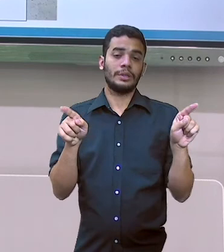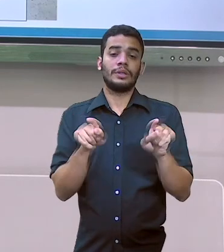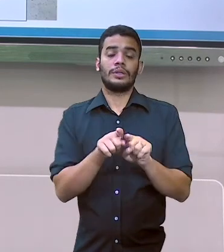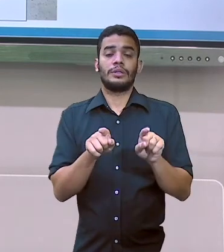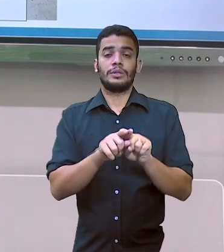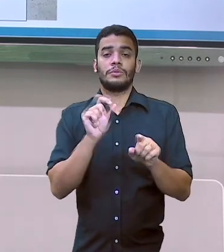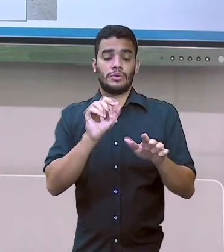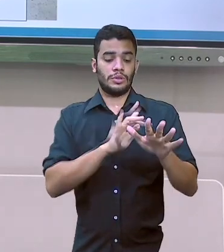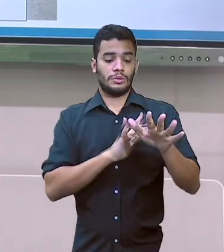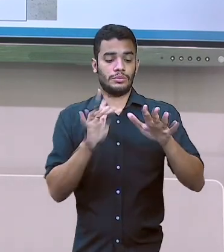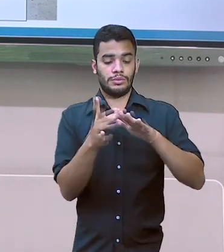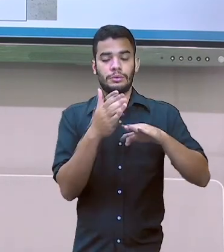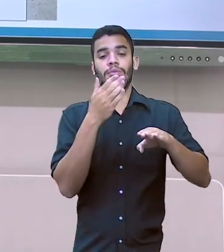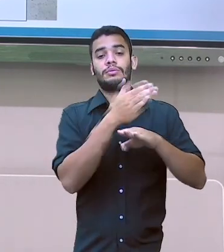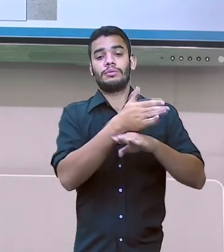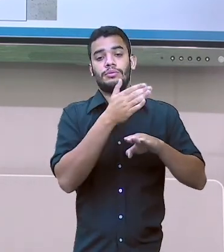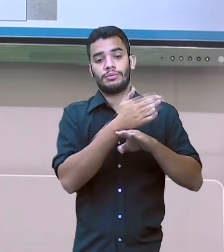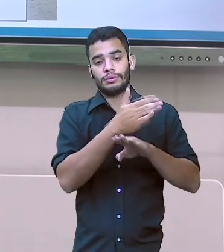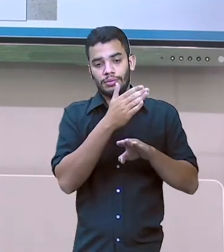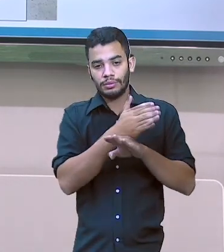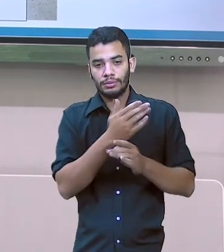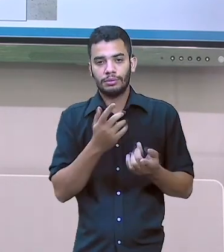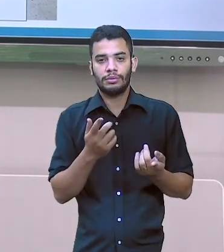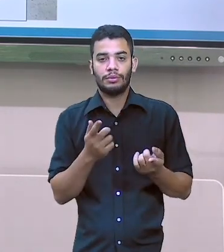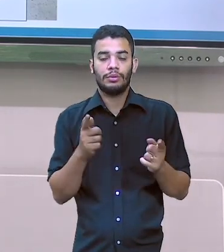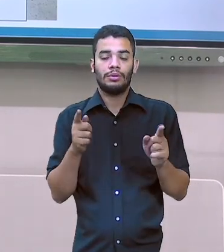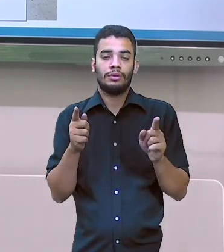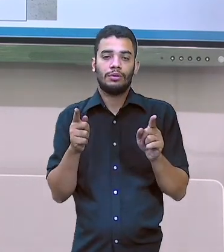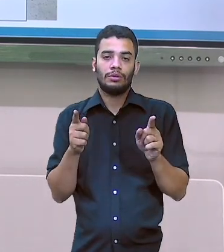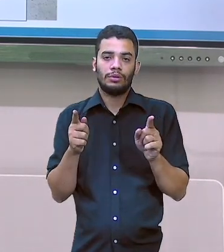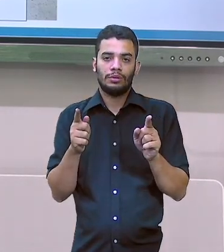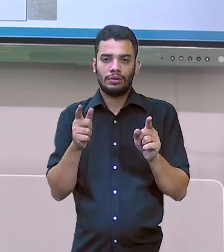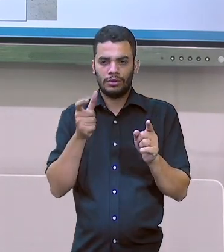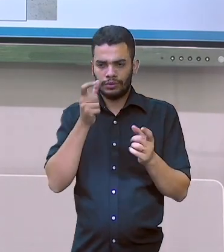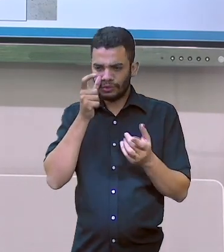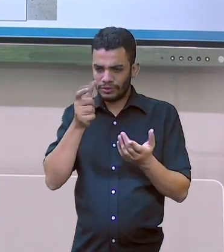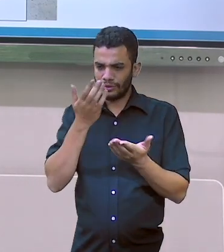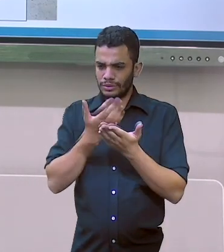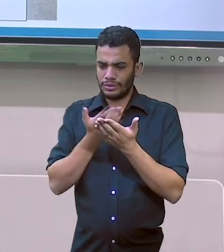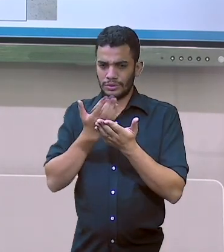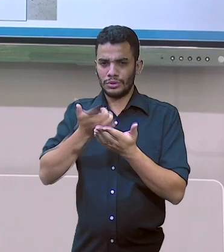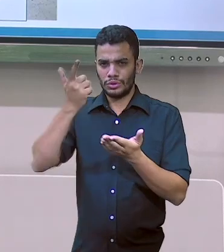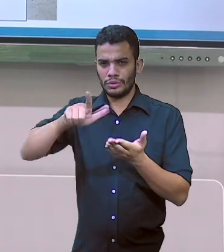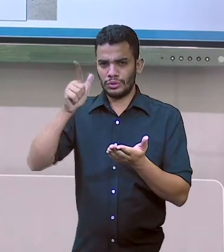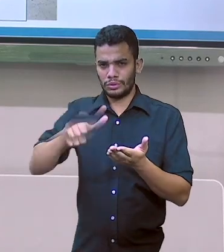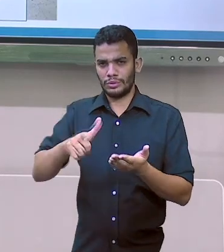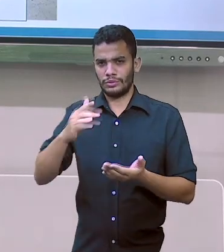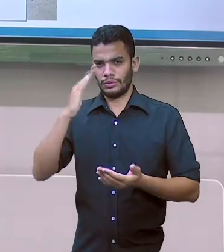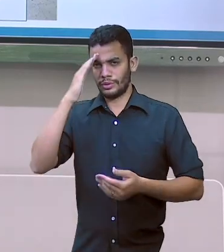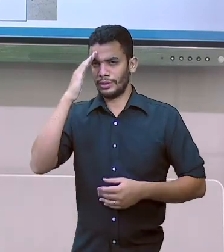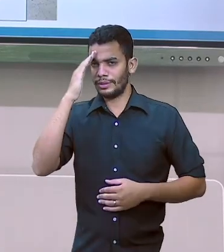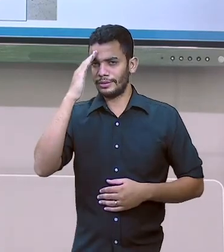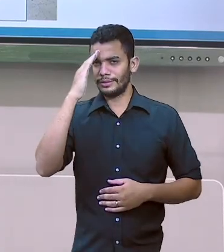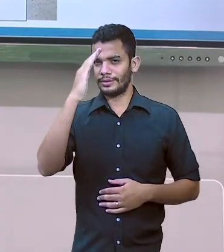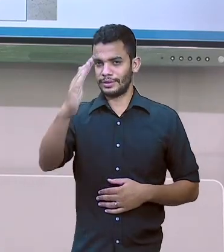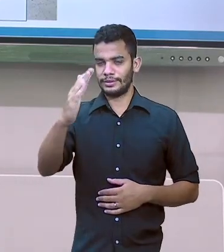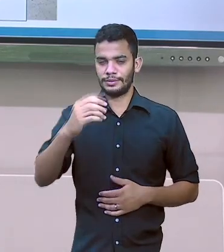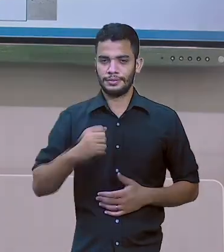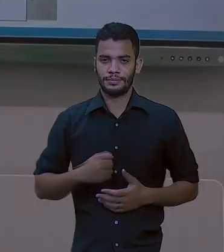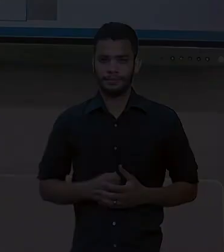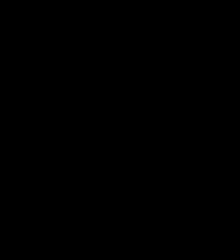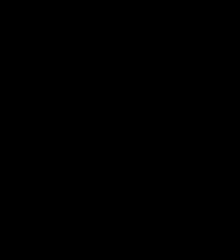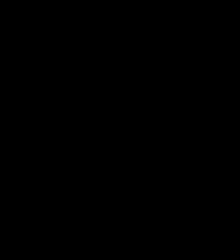redes sociais, assista os vídeos, se possível, até mais de uma vez. Tchau, tchau. Até a próxima.